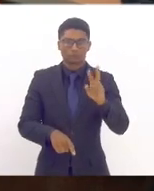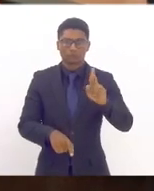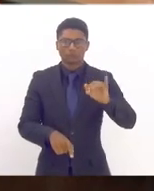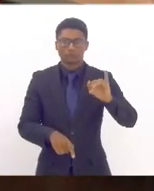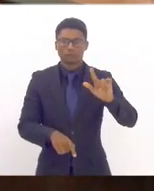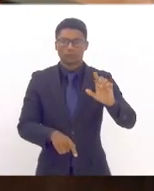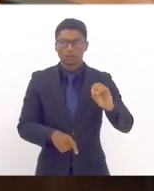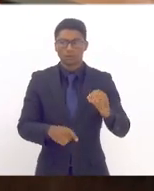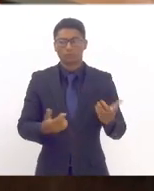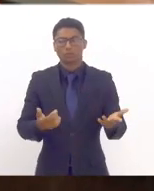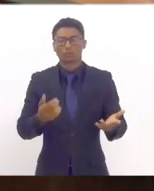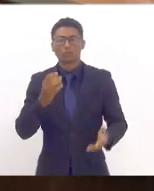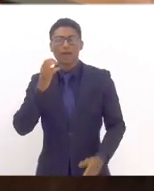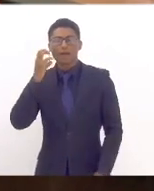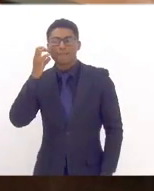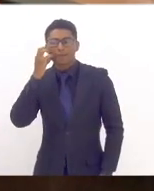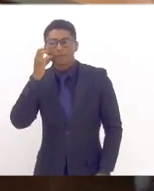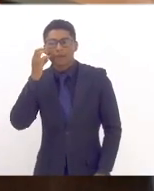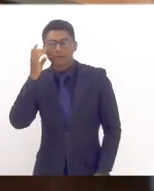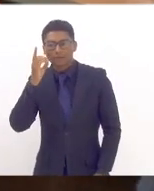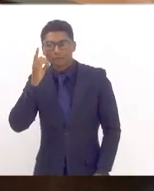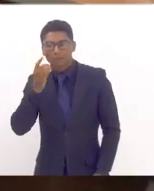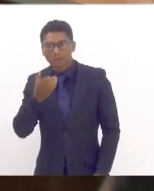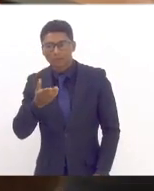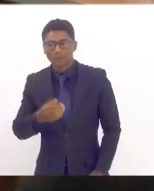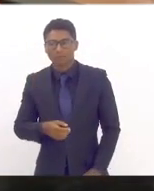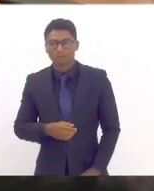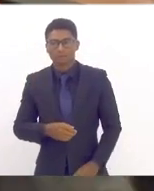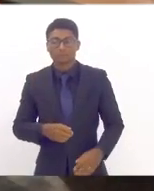valdeck Carneiro Deputado Ferreirinha